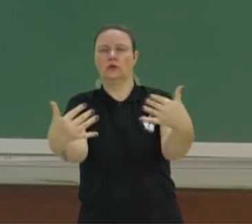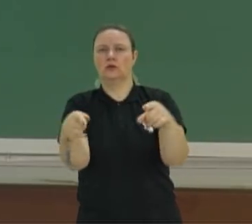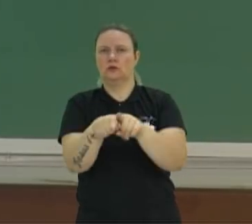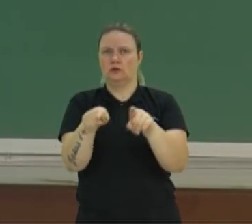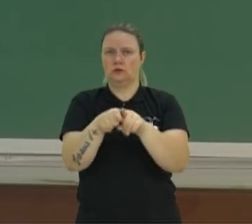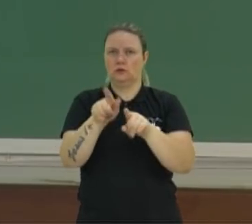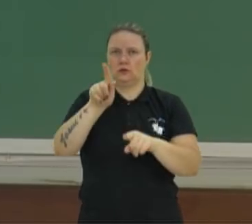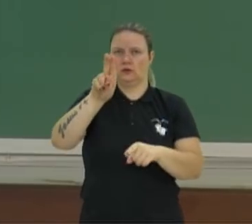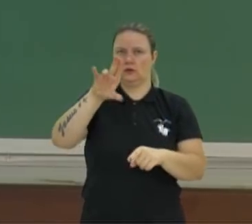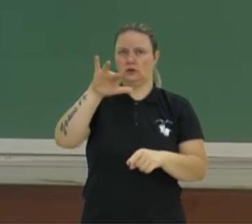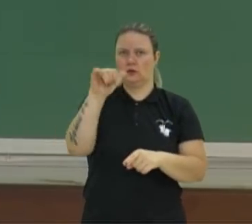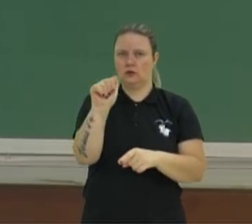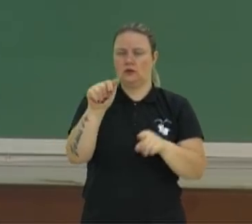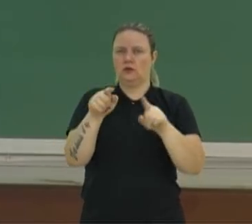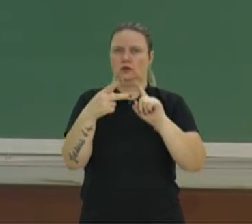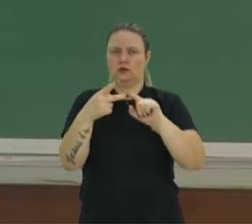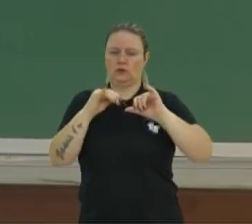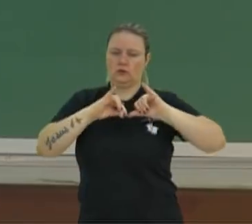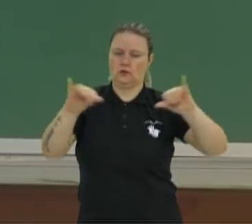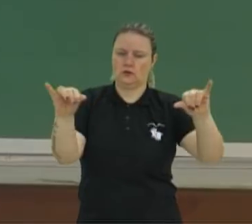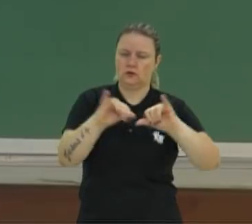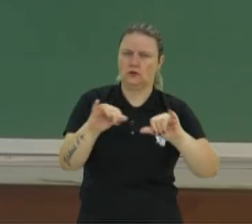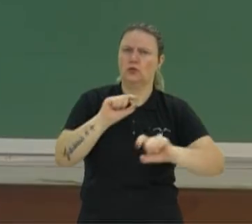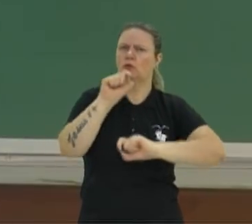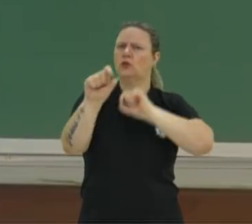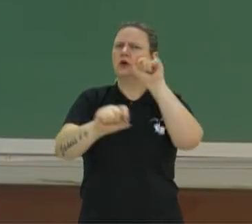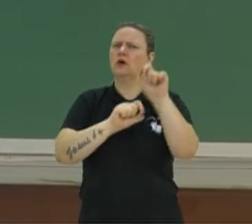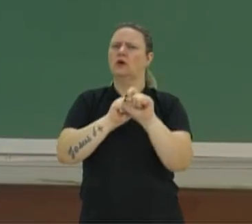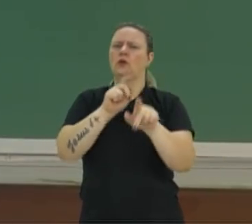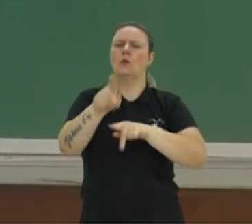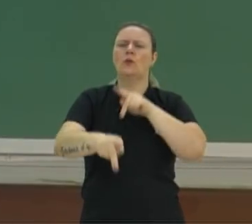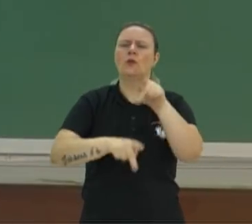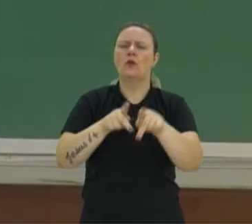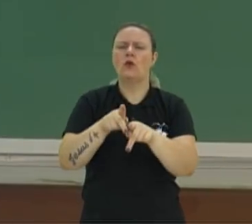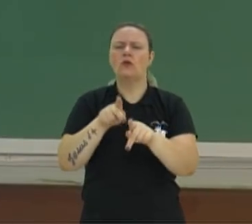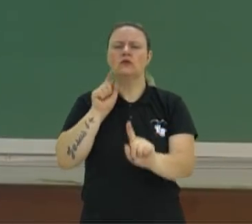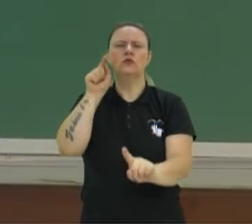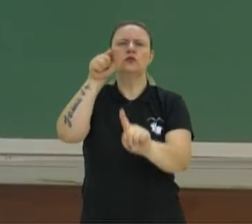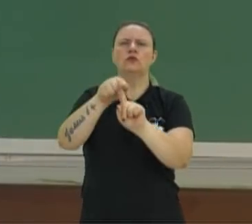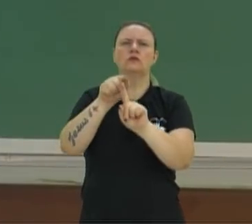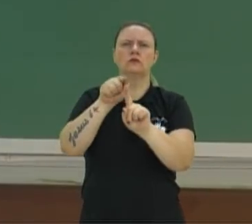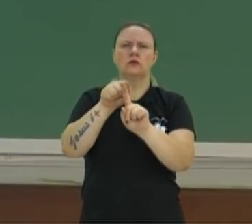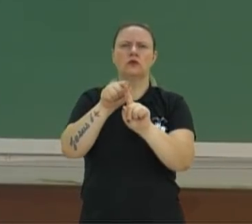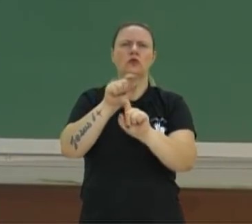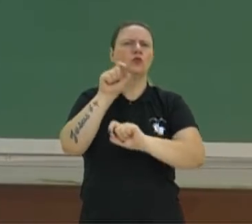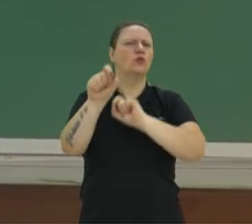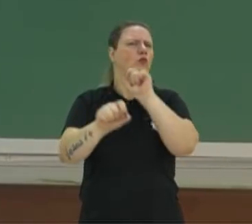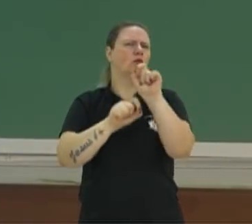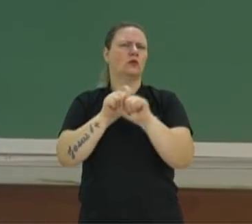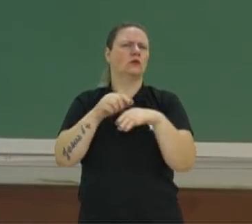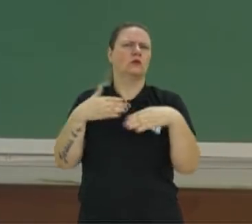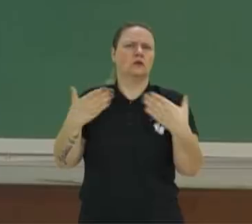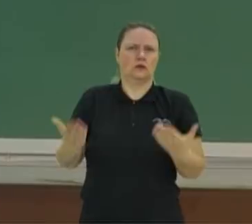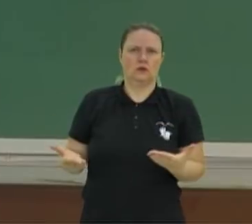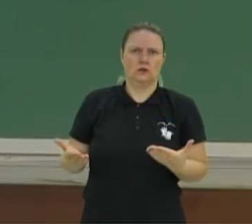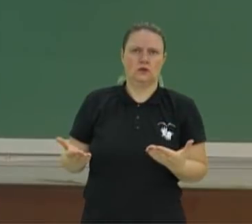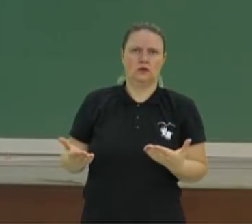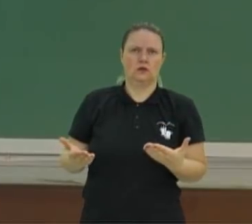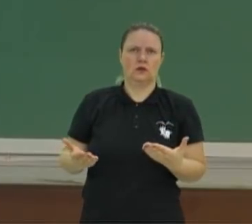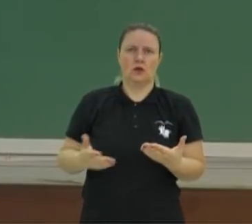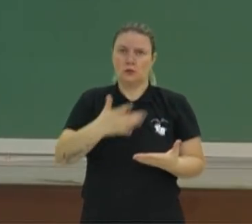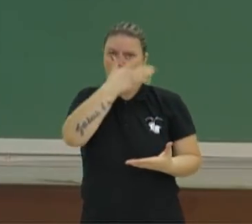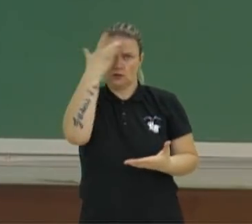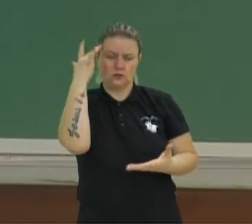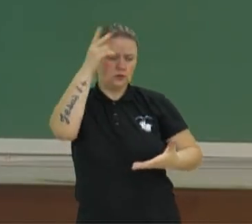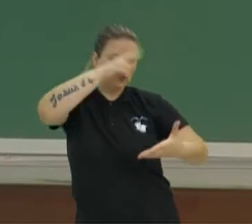dessa notícia. Para qual público esse texto verbal e visual é destinado? Quem é o